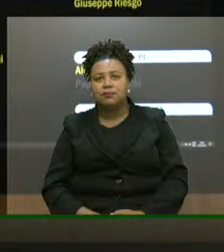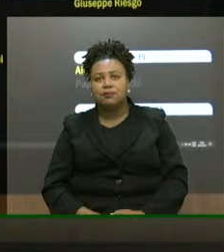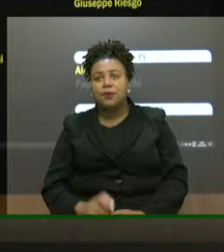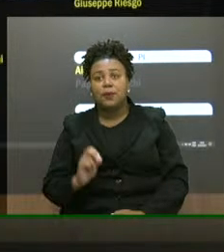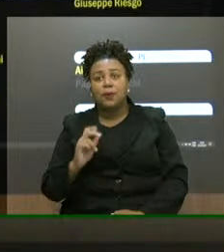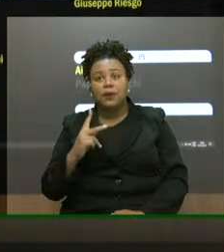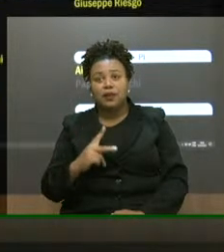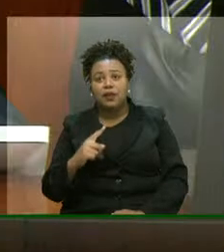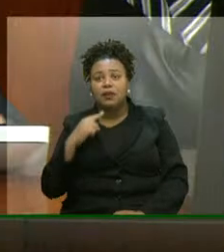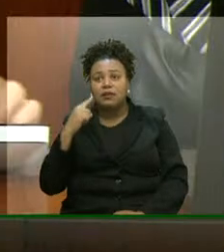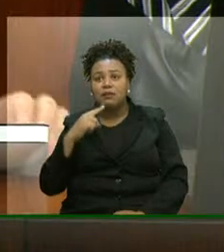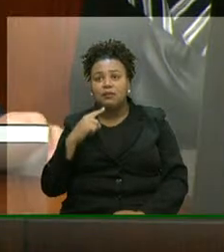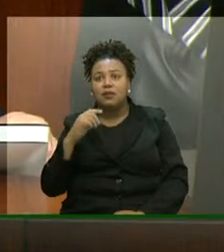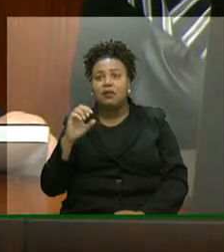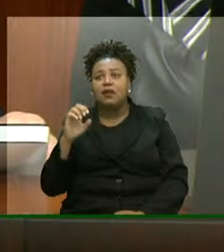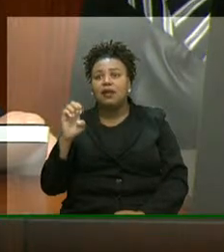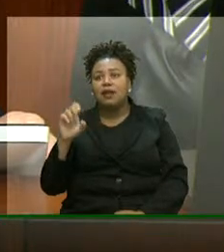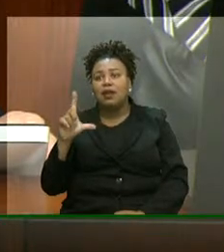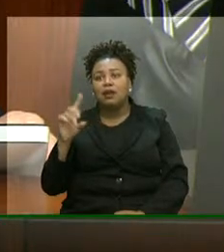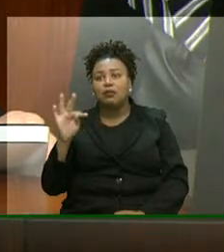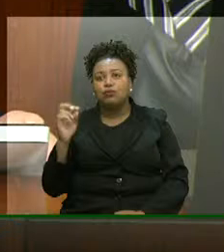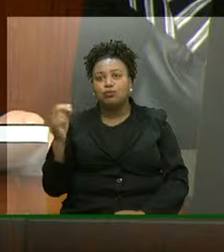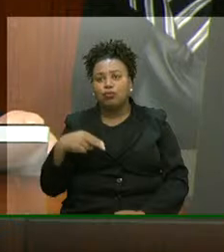Ok. Elton Weber.